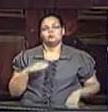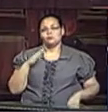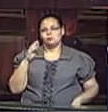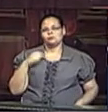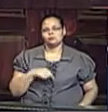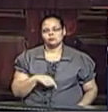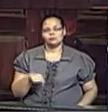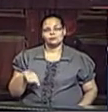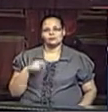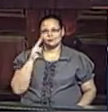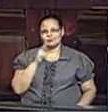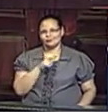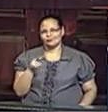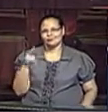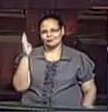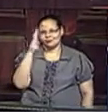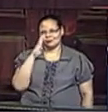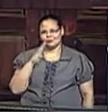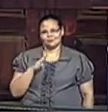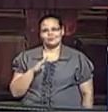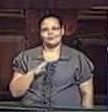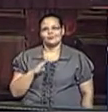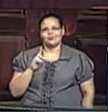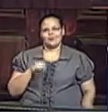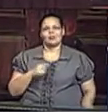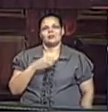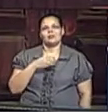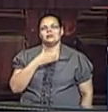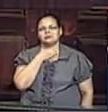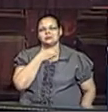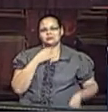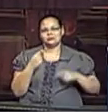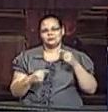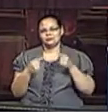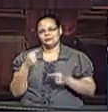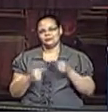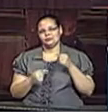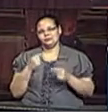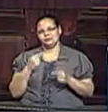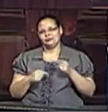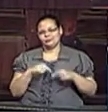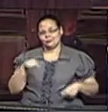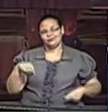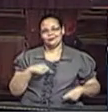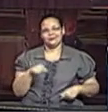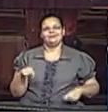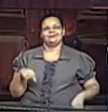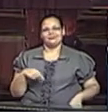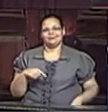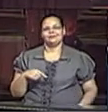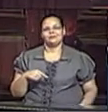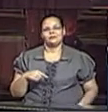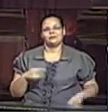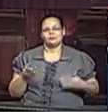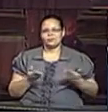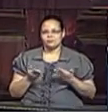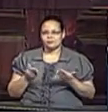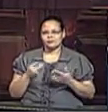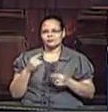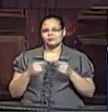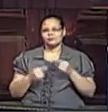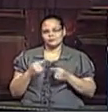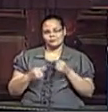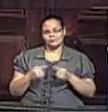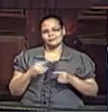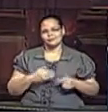nacional, não tenhamos saído ainda de uma crise política. Nós passamos por uma crise política que,